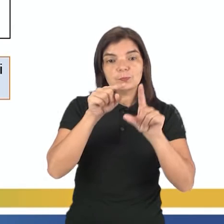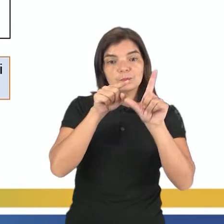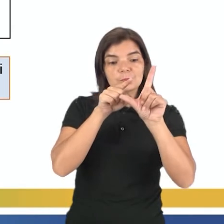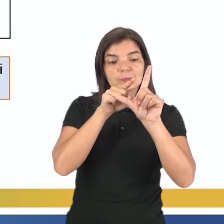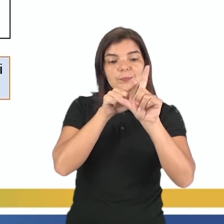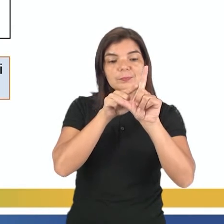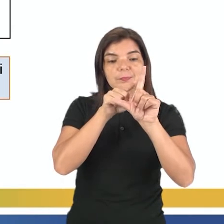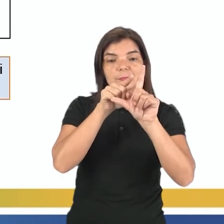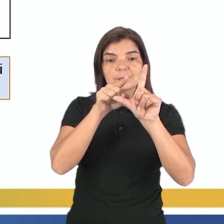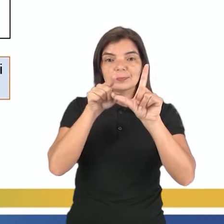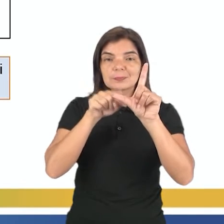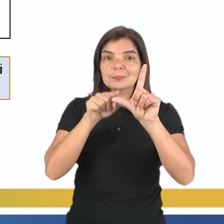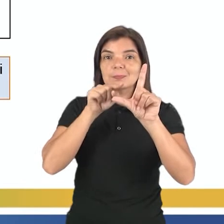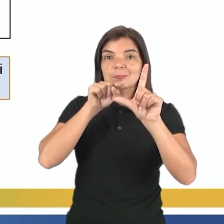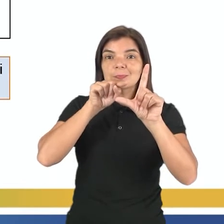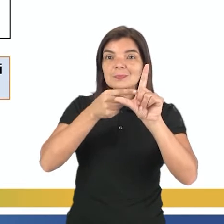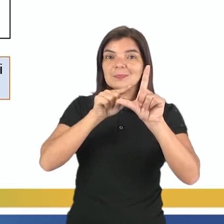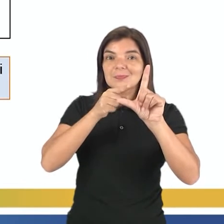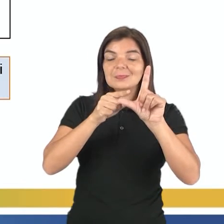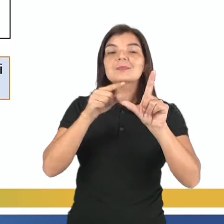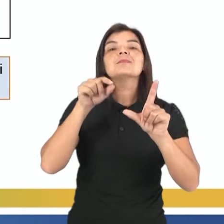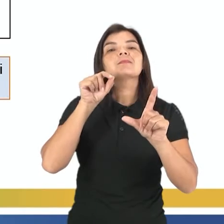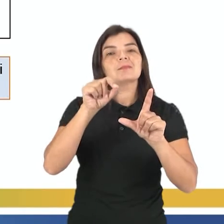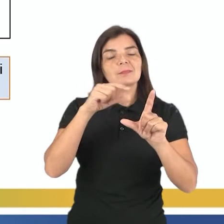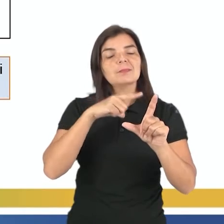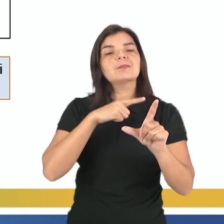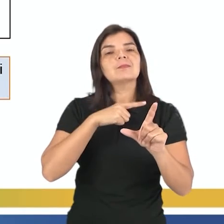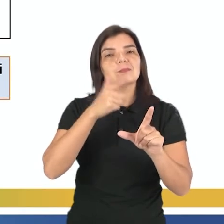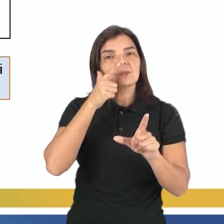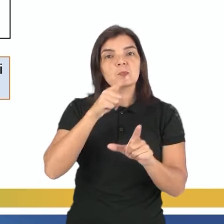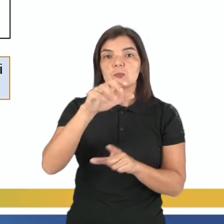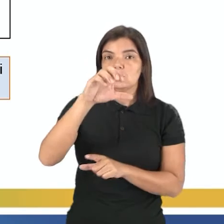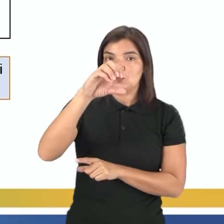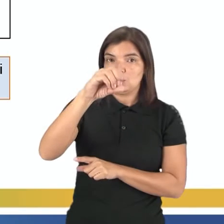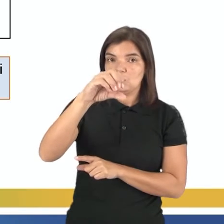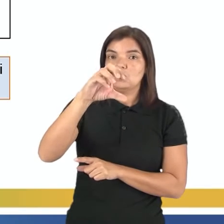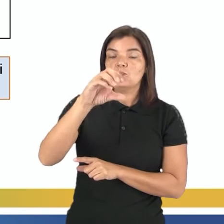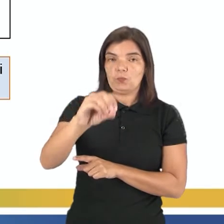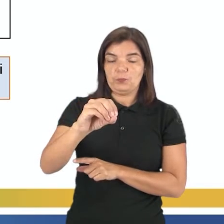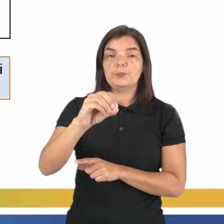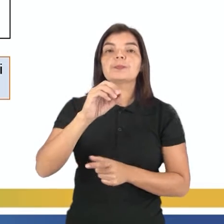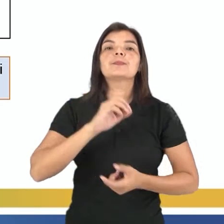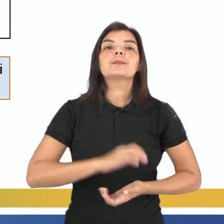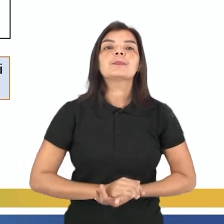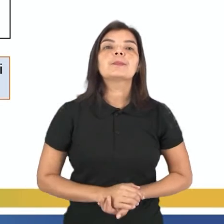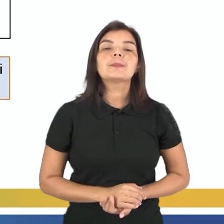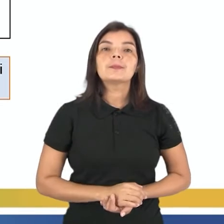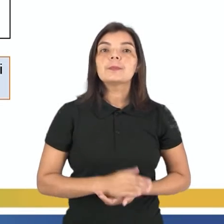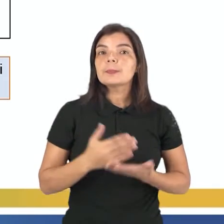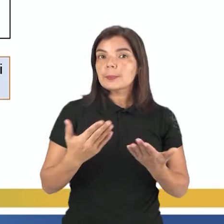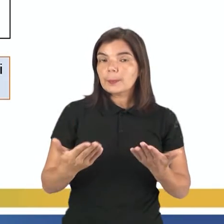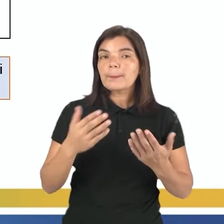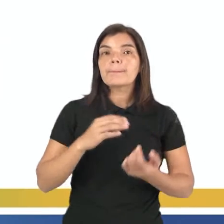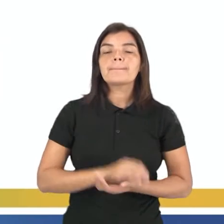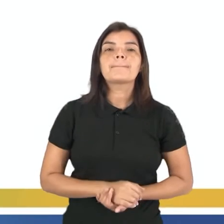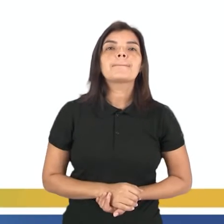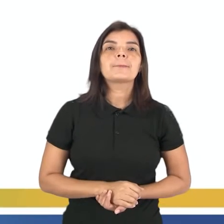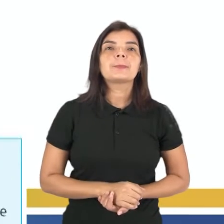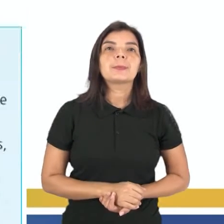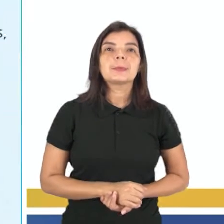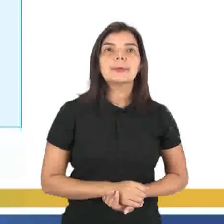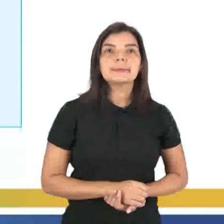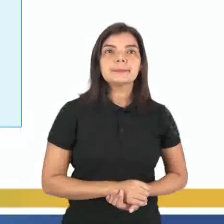com uma bolinha dentro, certo? Para indicar que ali a gente possui um ângulo reto, um ângulo de 90 graus. Beleza? Muito